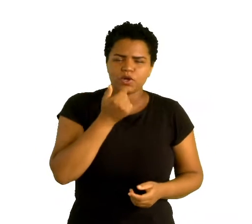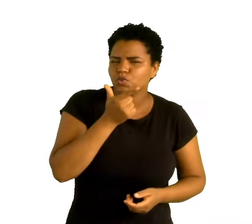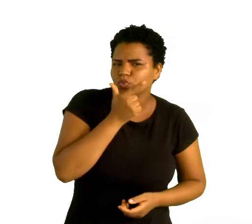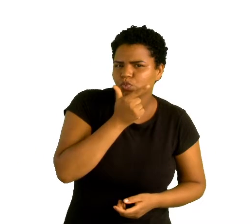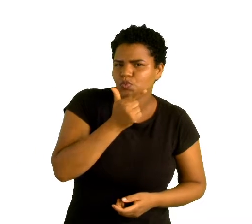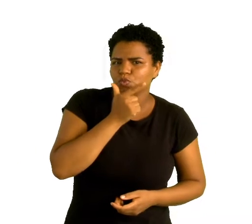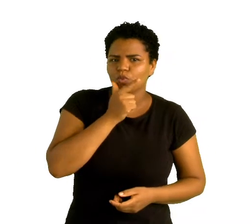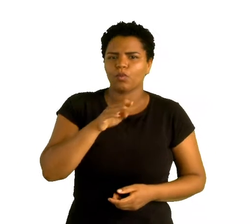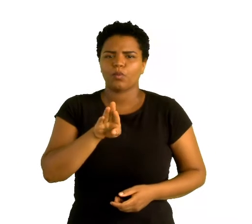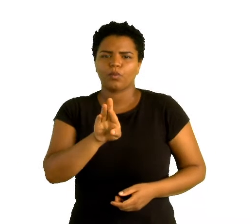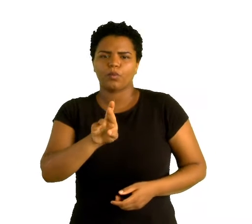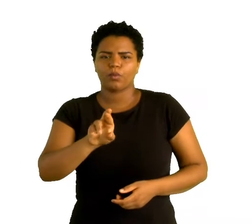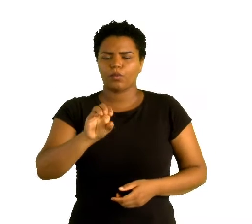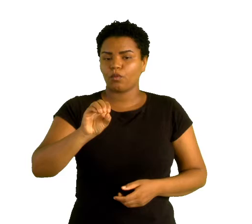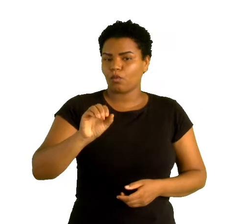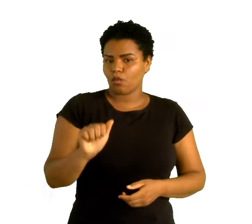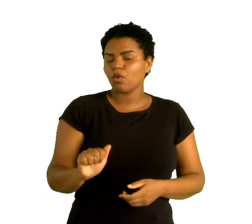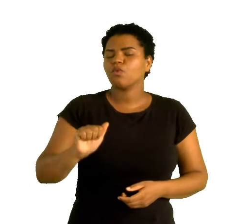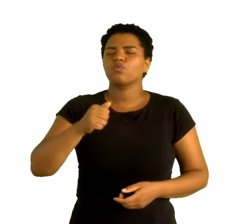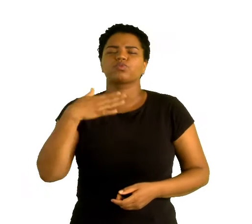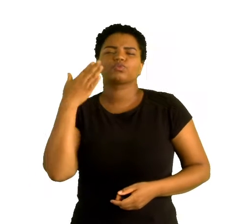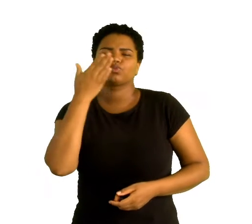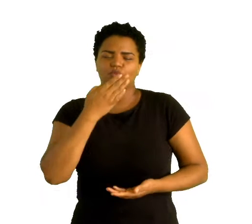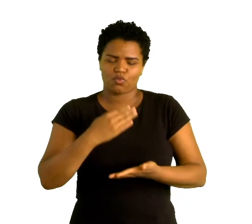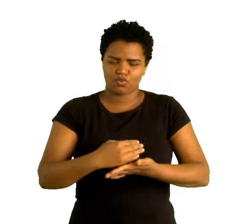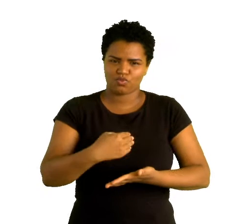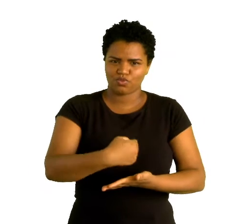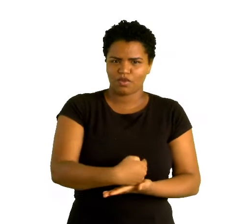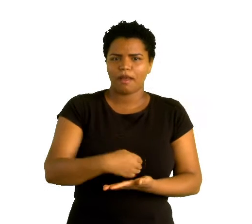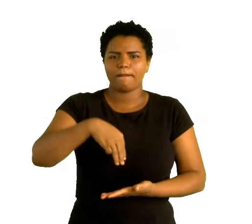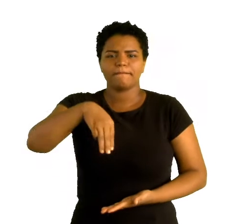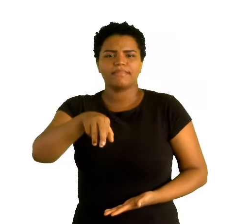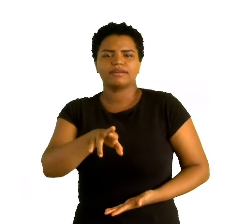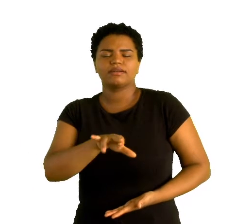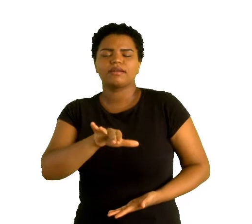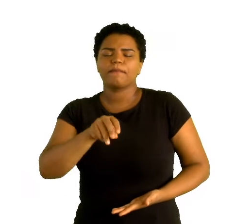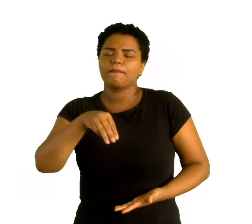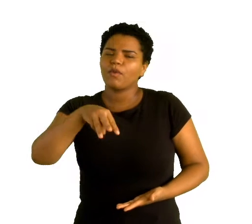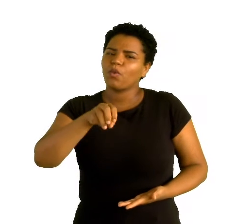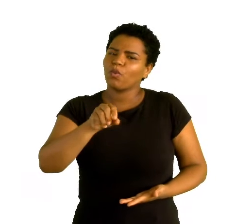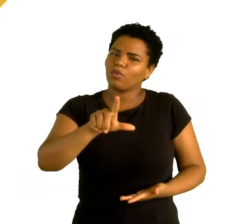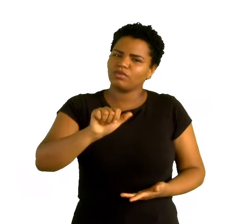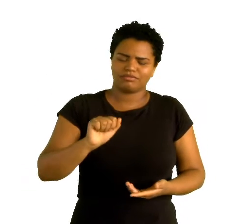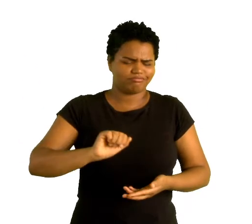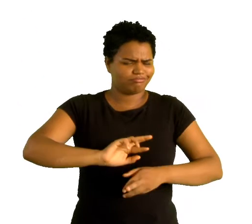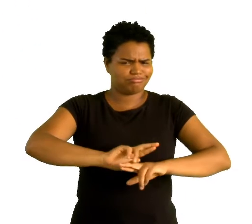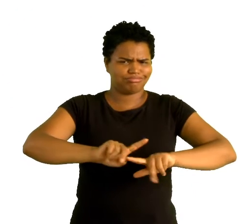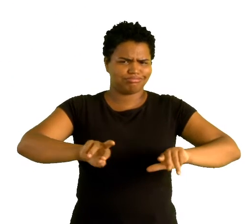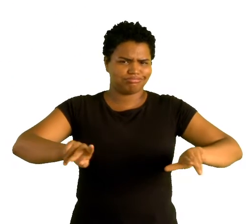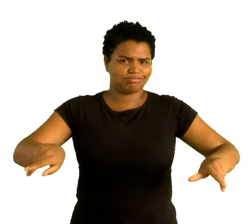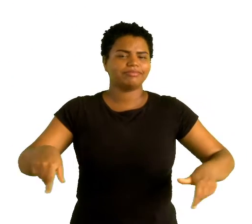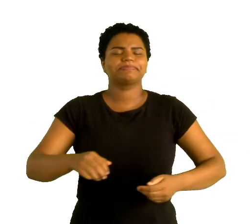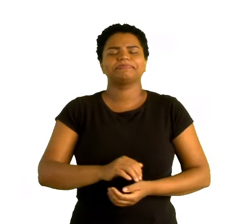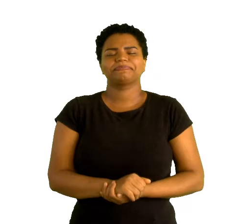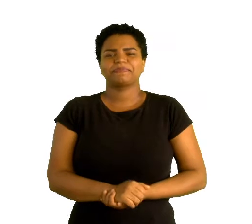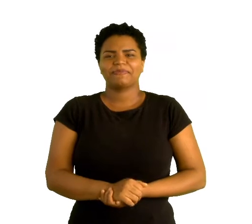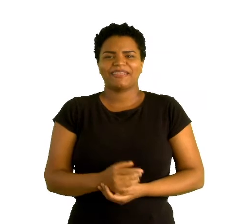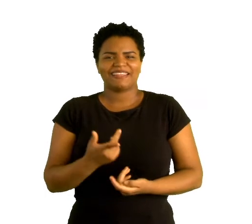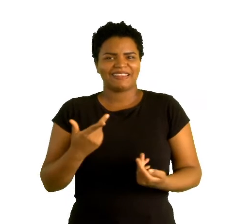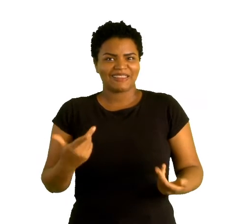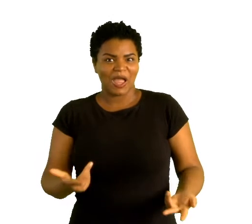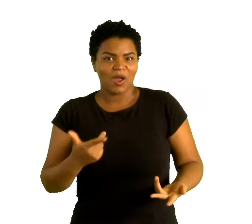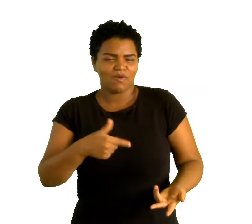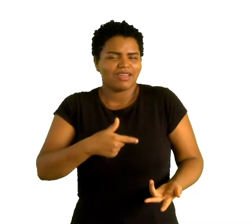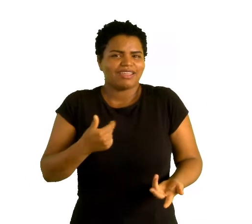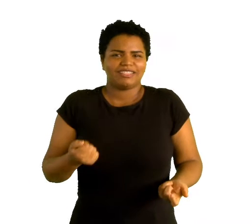e broas, bolos doces, marias moles e tudo mais. Nosso herói estava mesmo